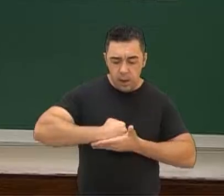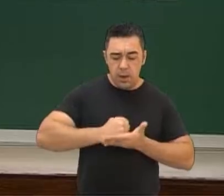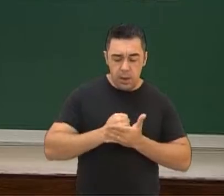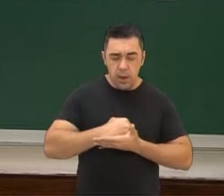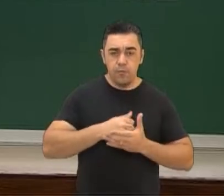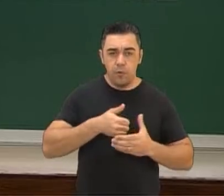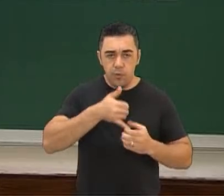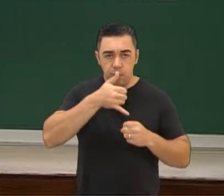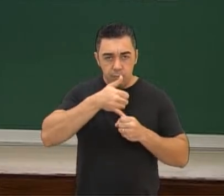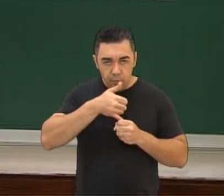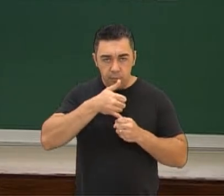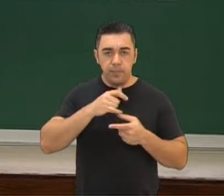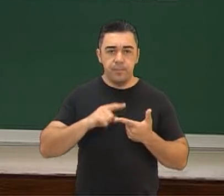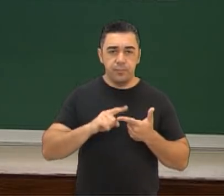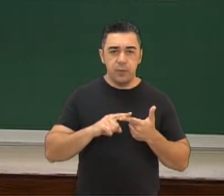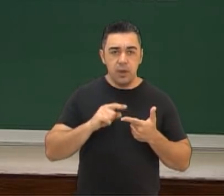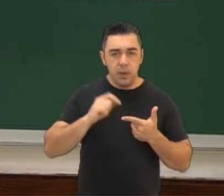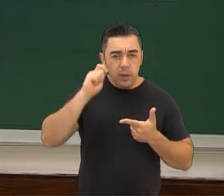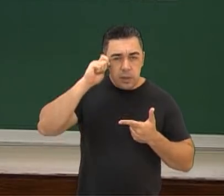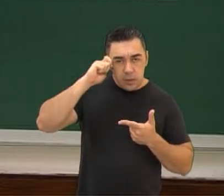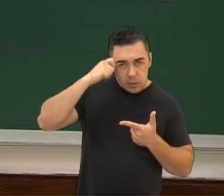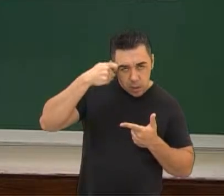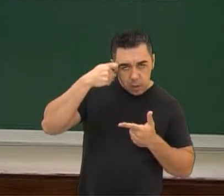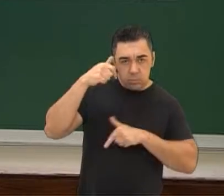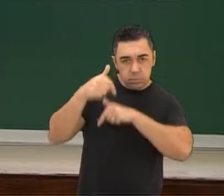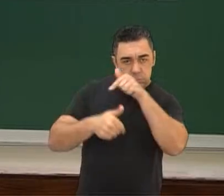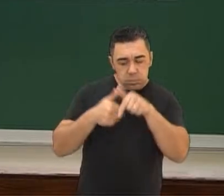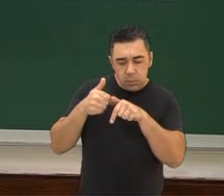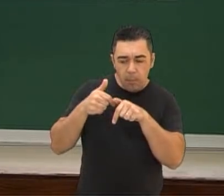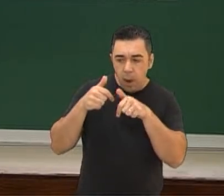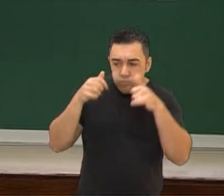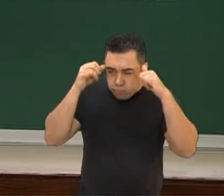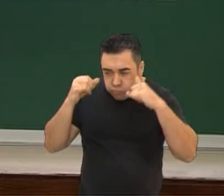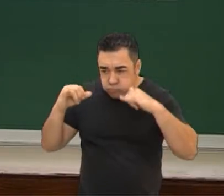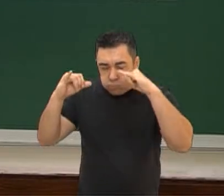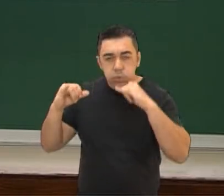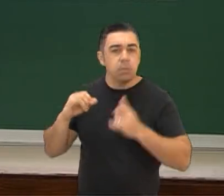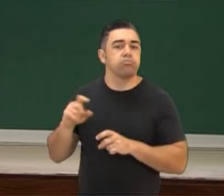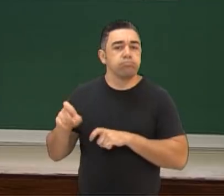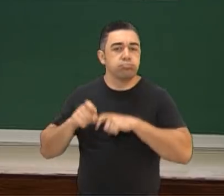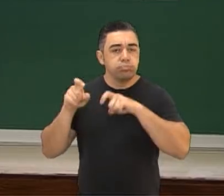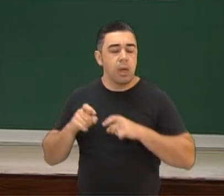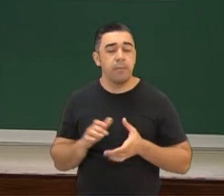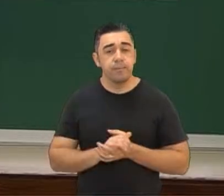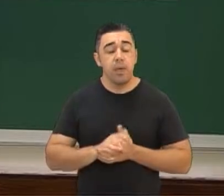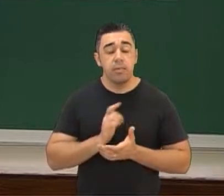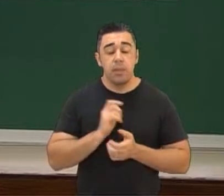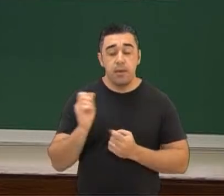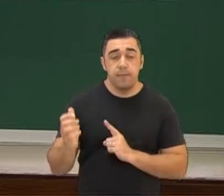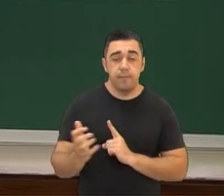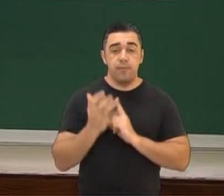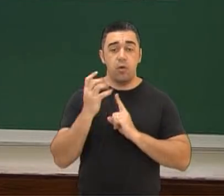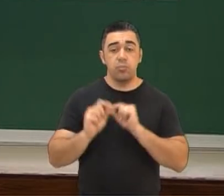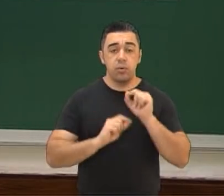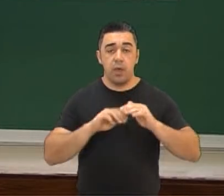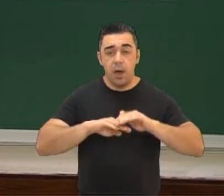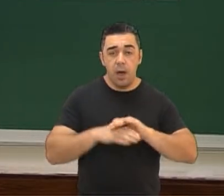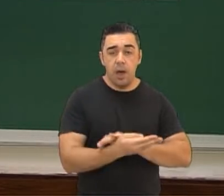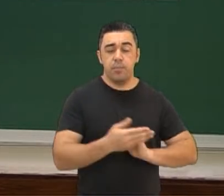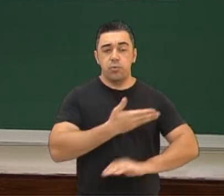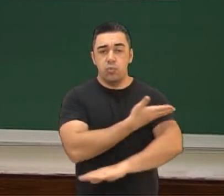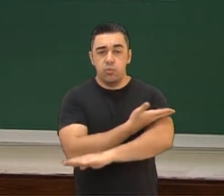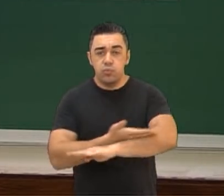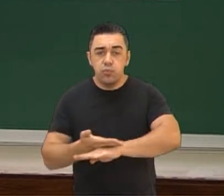do negrinho do pastoreio, entre outras, né, que nós estudamos ao longo das nossas aulas, mas que refletem os hábitos, os costumes,